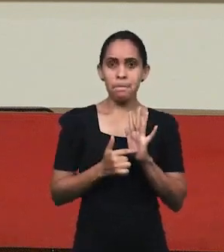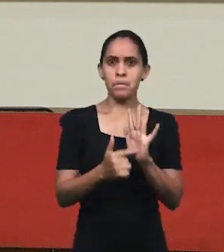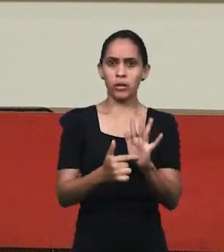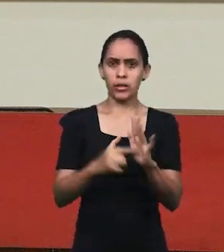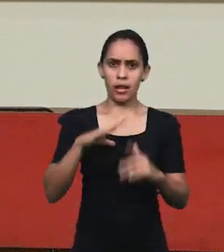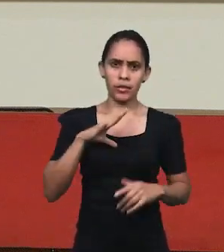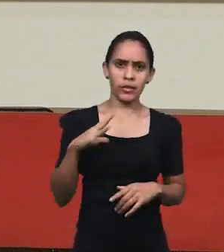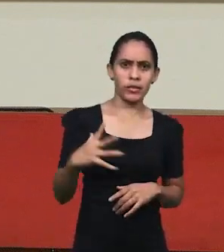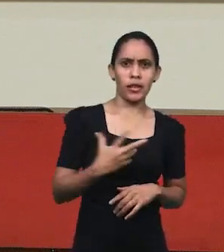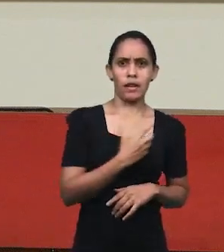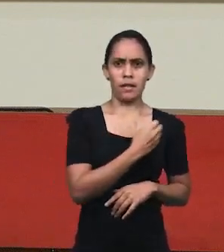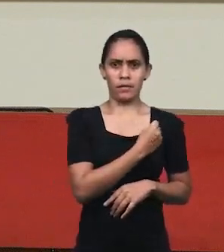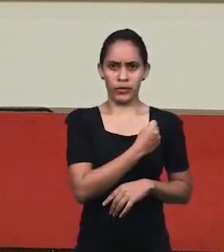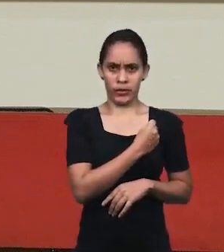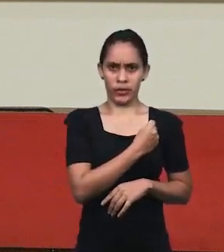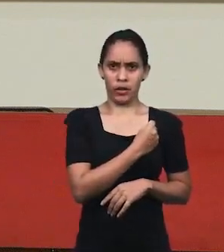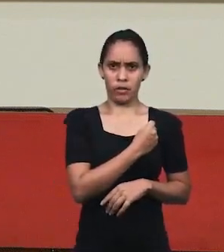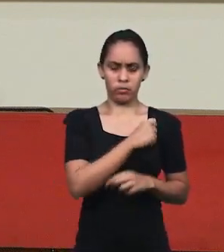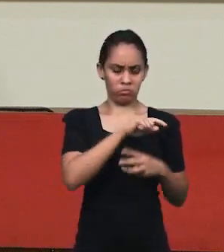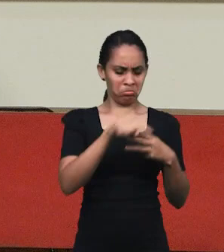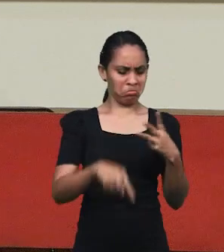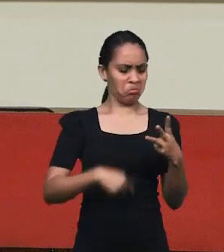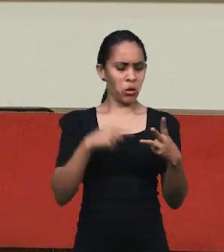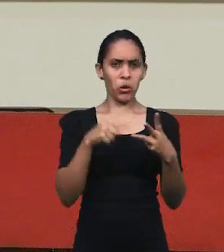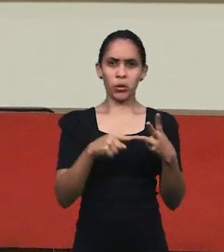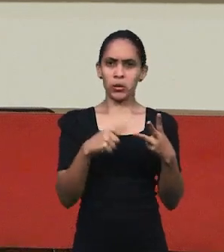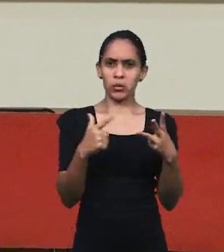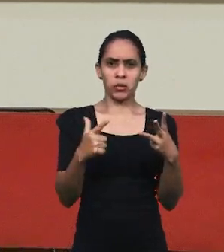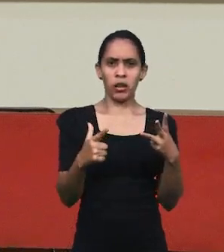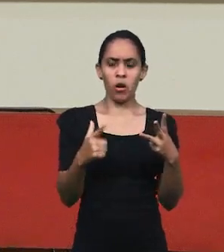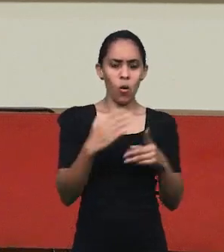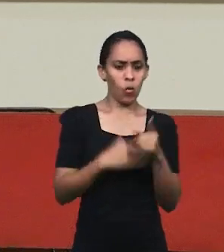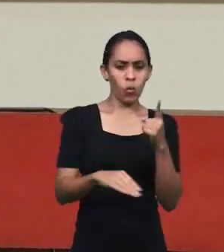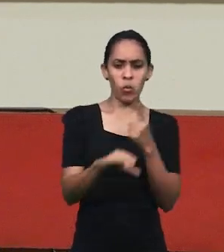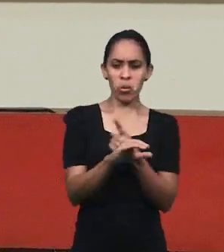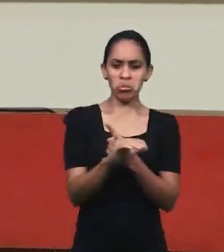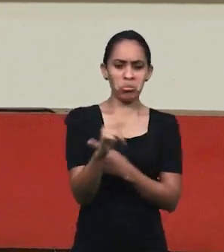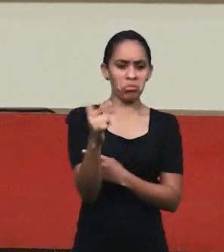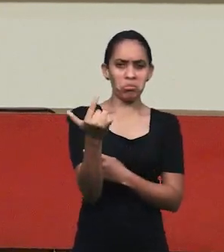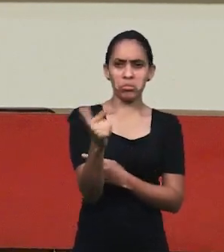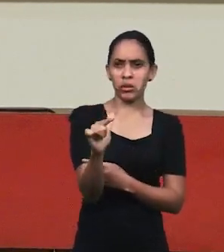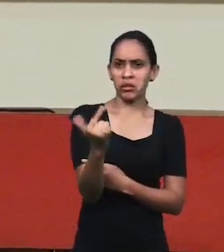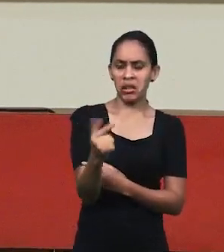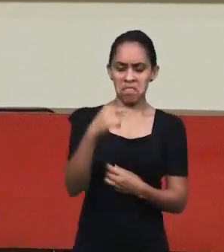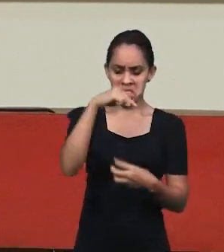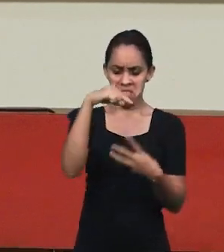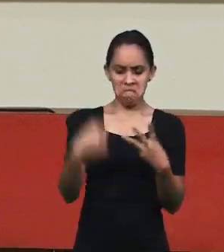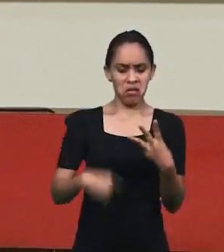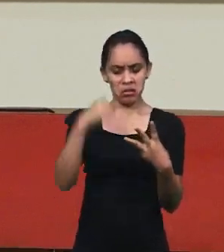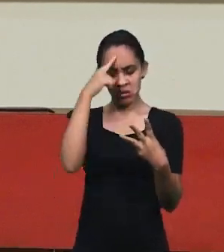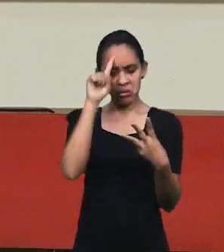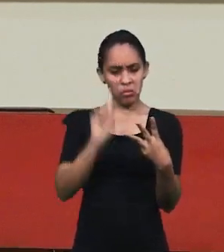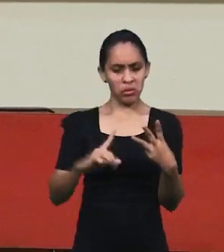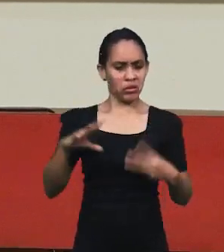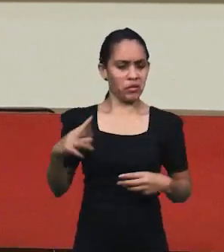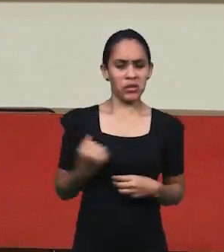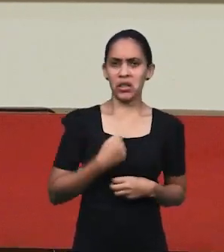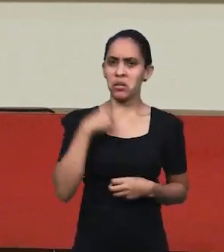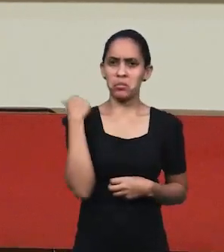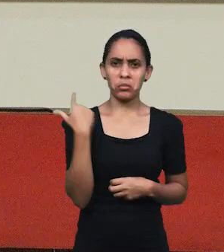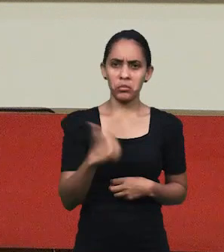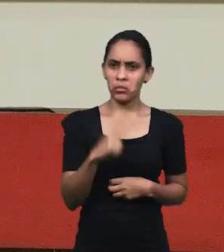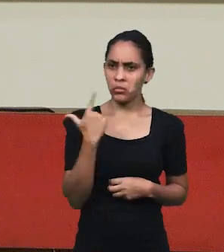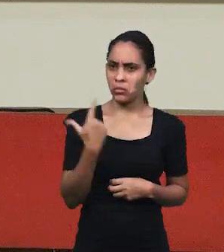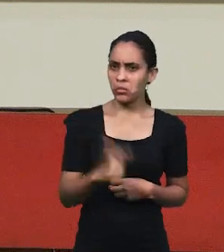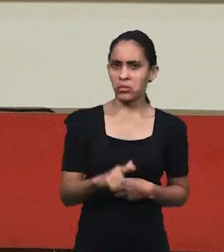que definem a salvação do homem. Sem esses 3 comandos, não haveria esse culto aqui hoje. Sem esses 3 comandos, não